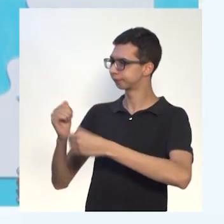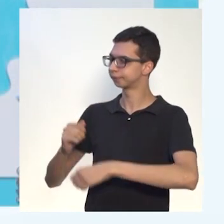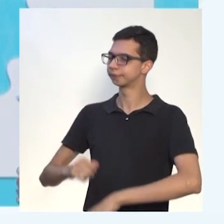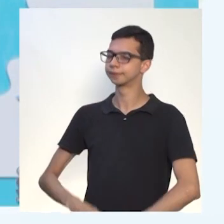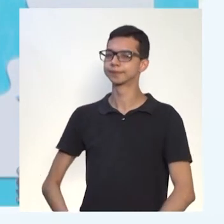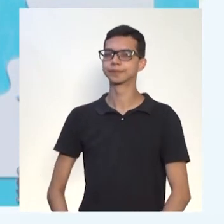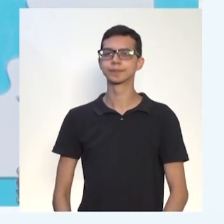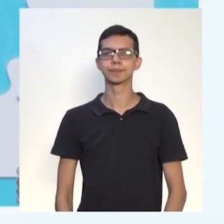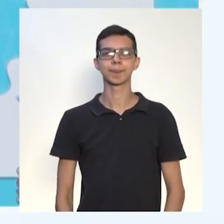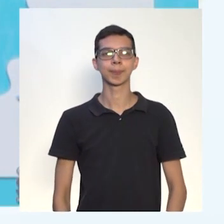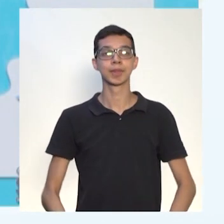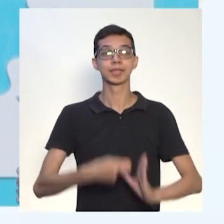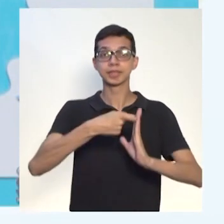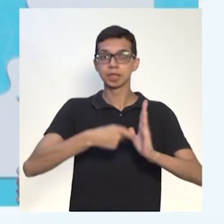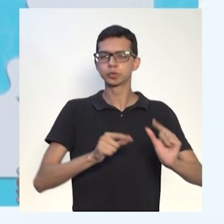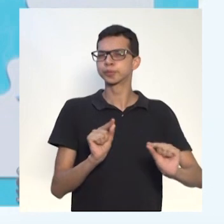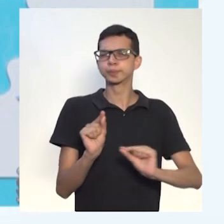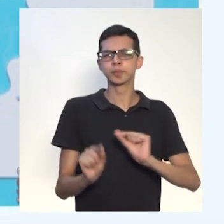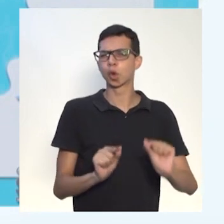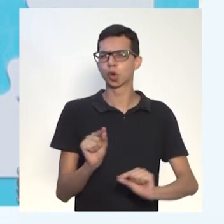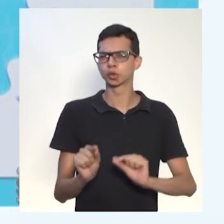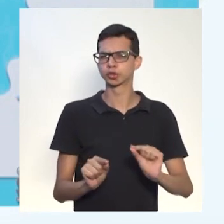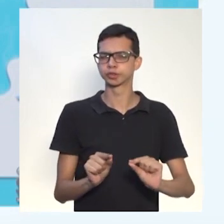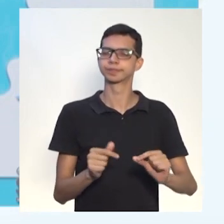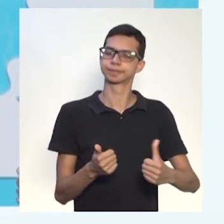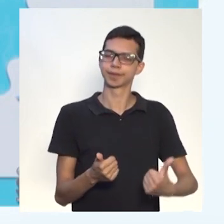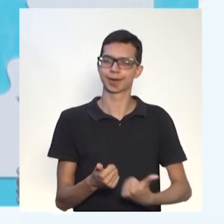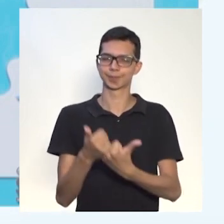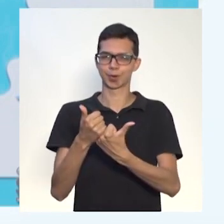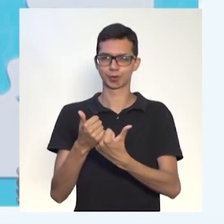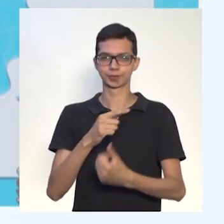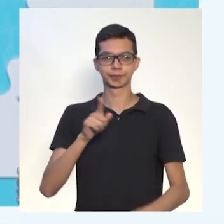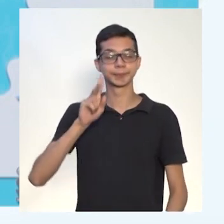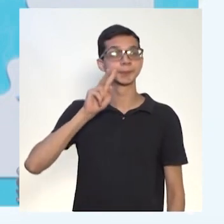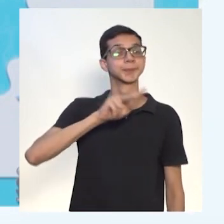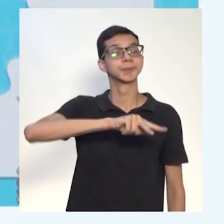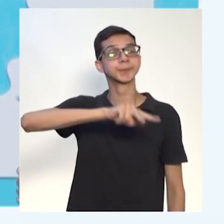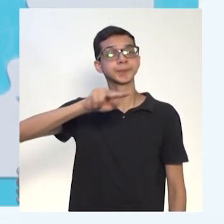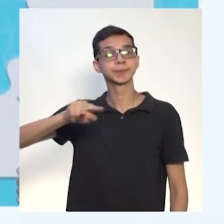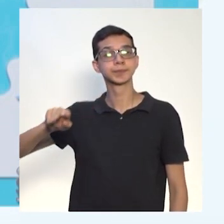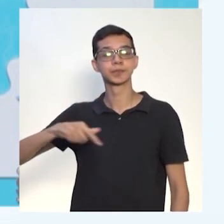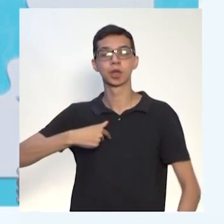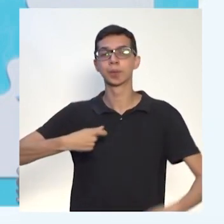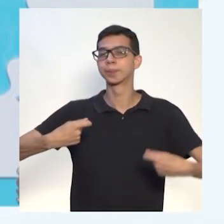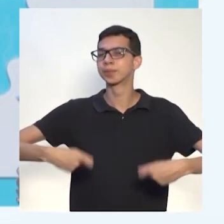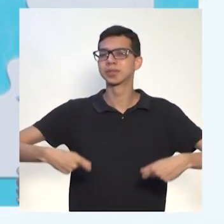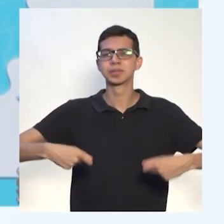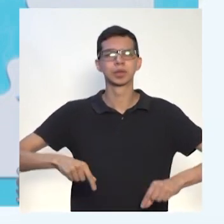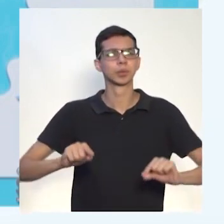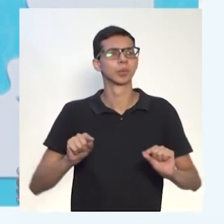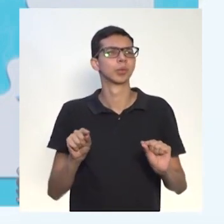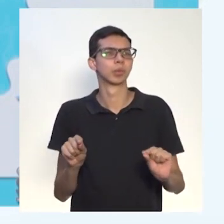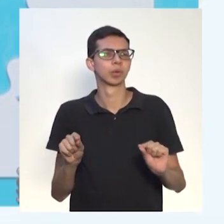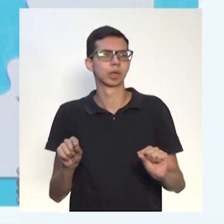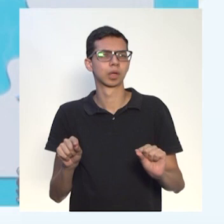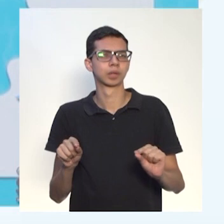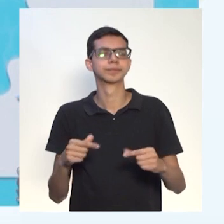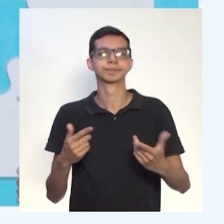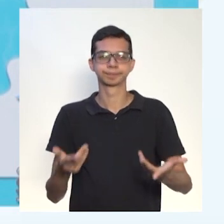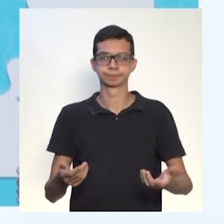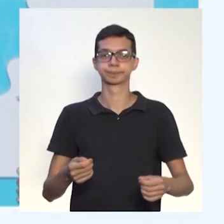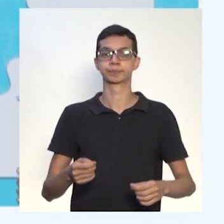os textos motivadores, o que é que eu vou ter que fazer? O que é que eu tenho que buscar? Eu vou ler todos os textos de